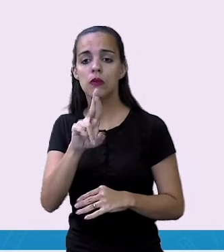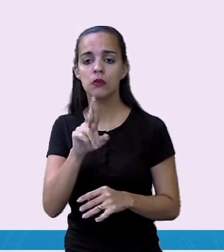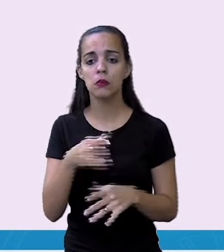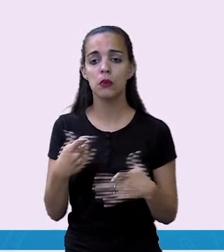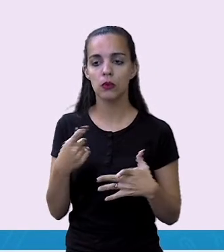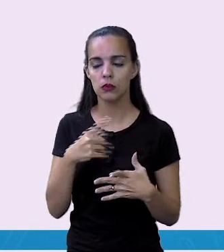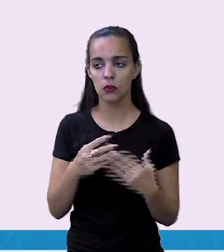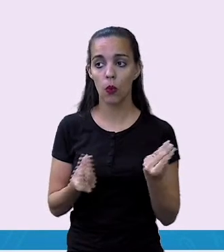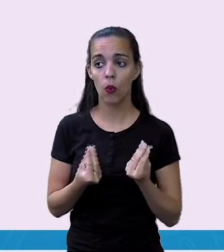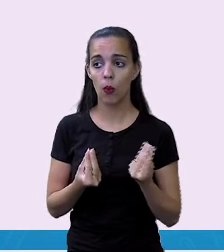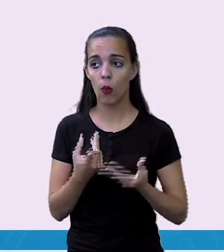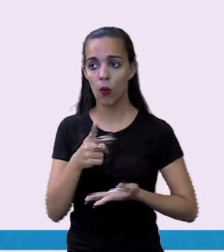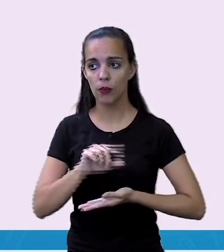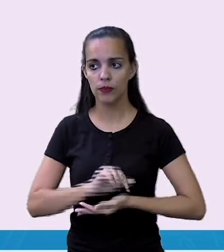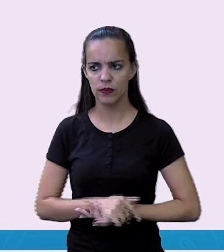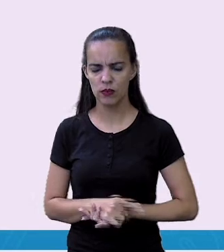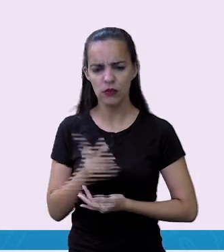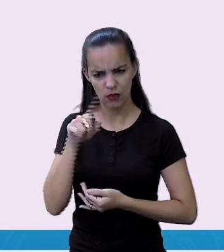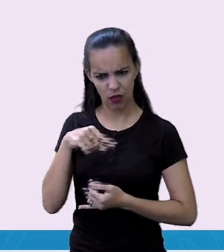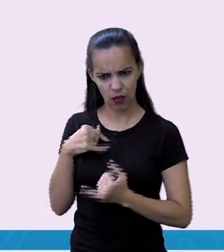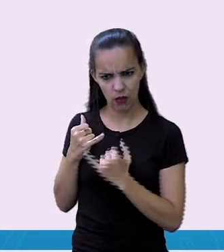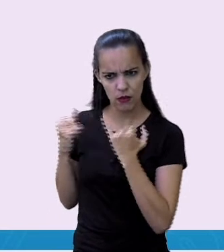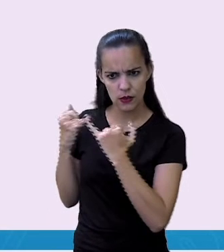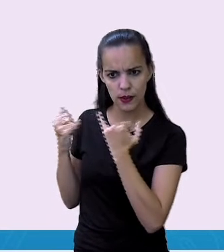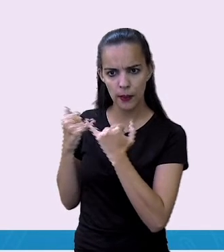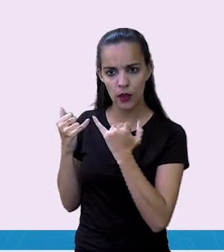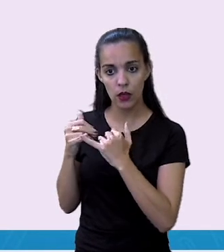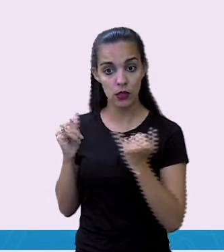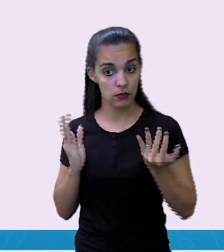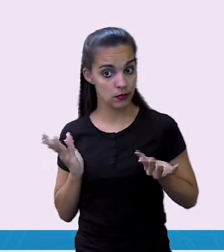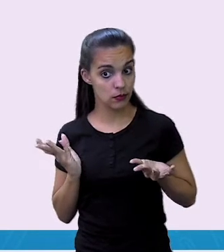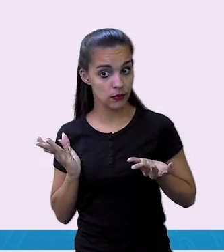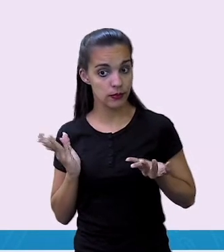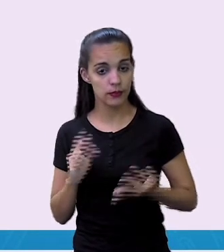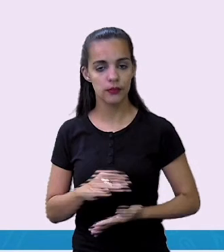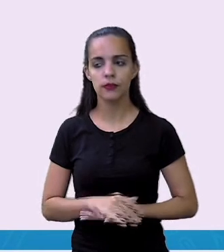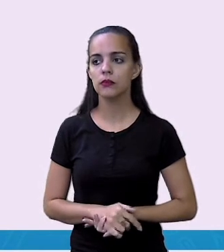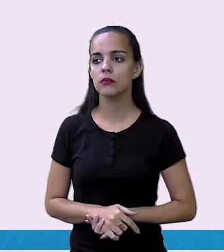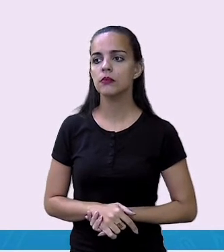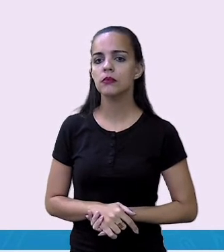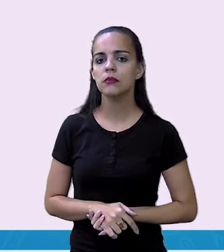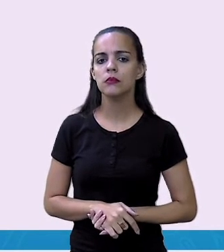resposta. Se eles são semelhantes, nós vamos verificar. Olha,